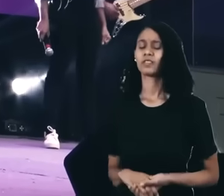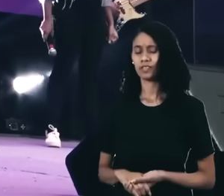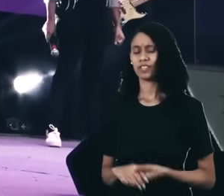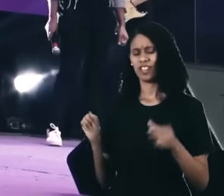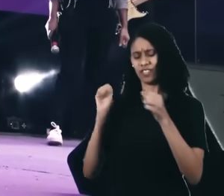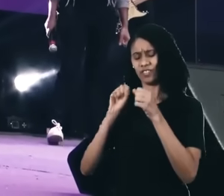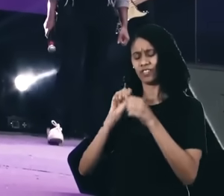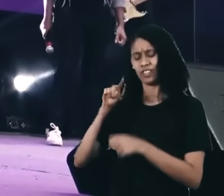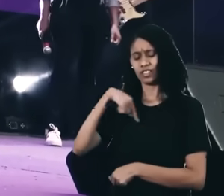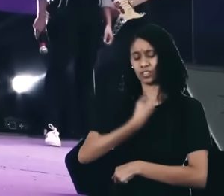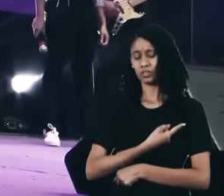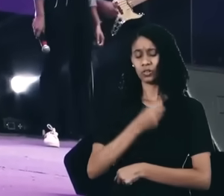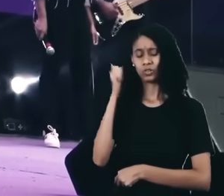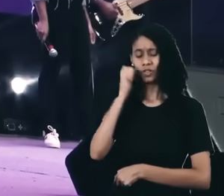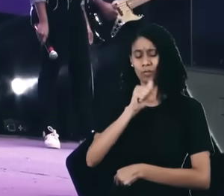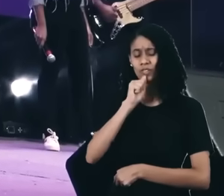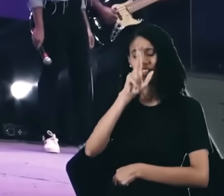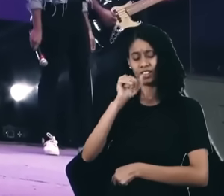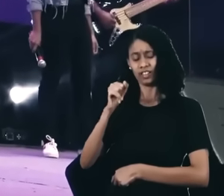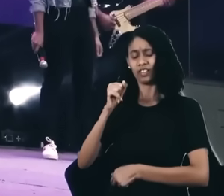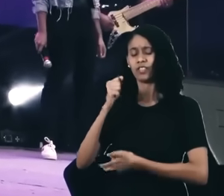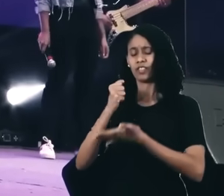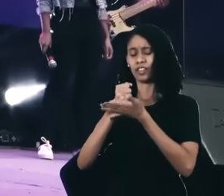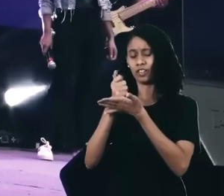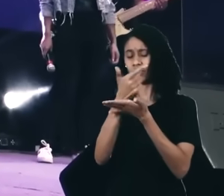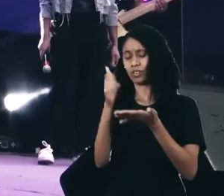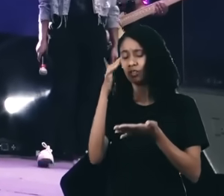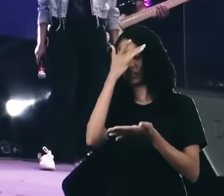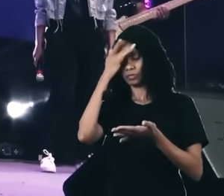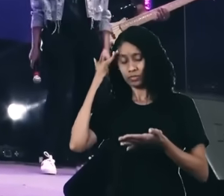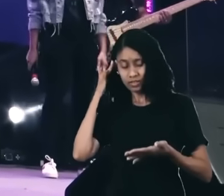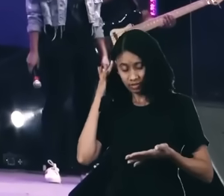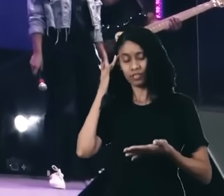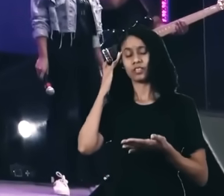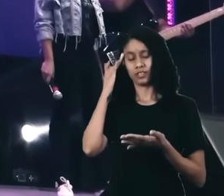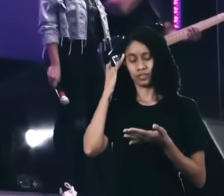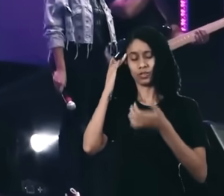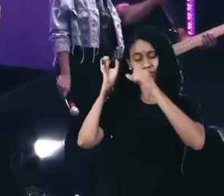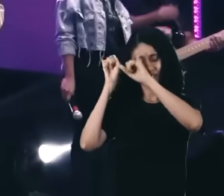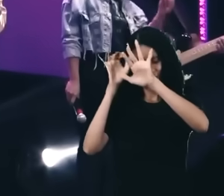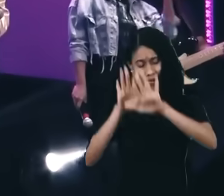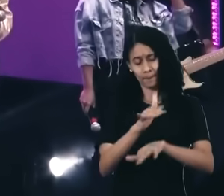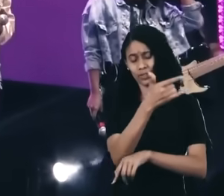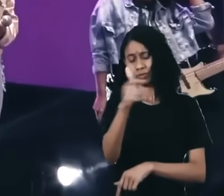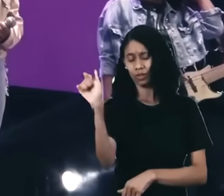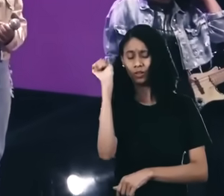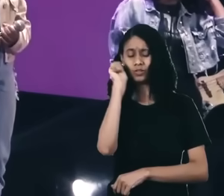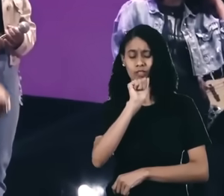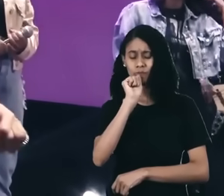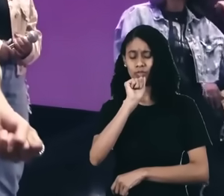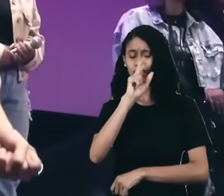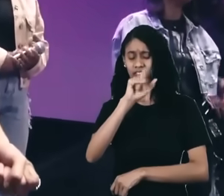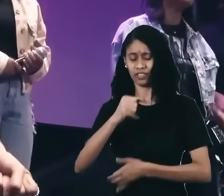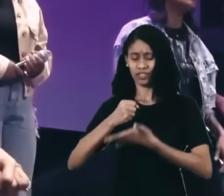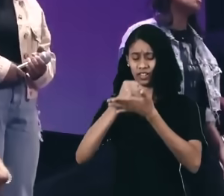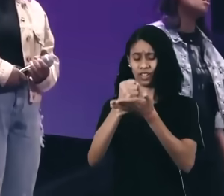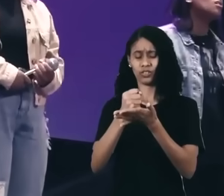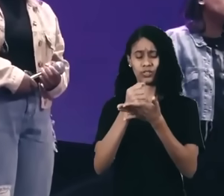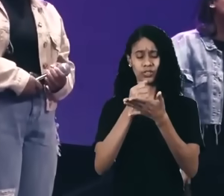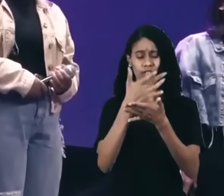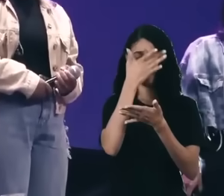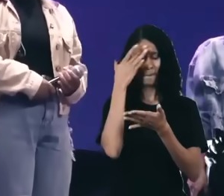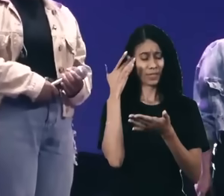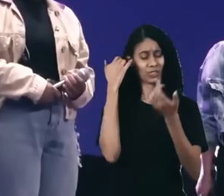Faça de nós uma mulher que vai ajudar outras mulheres, uma mulher que vai abençoar outras mulheres, que vai ajudar uma pessoa em situação